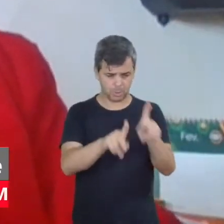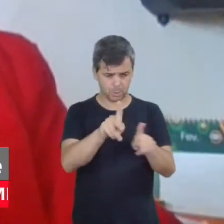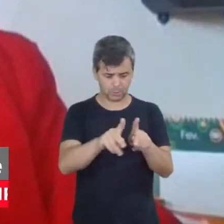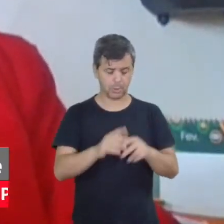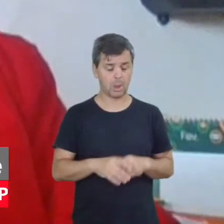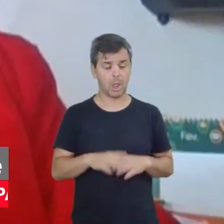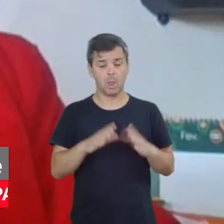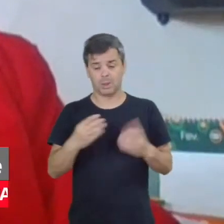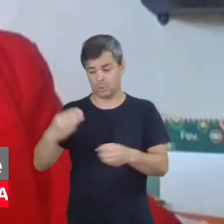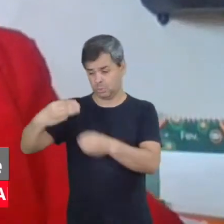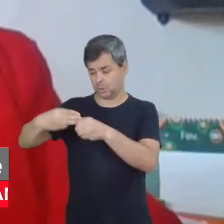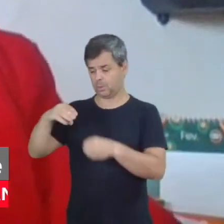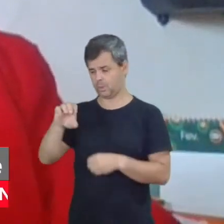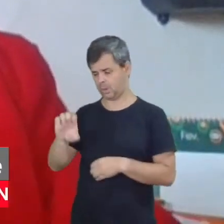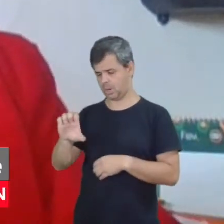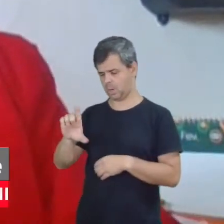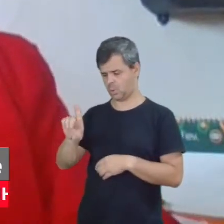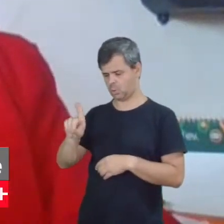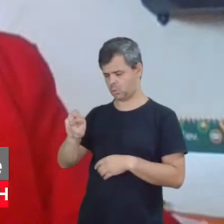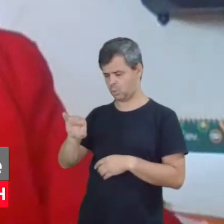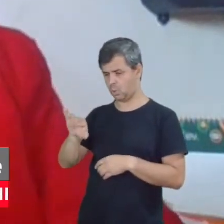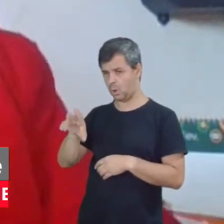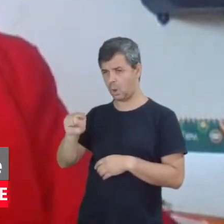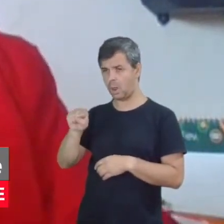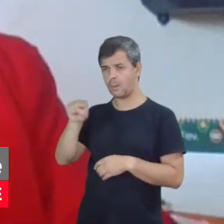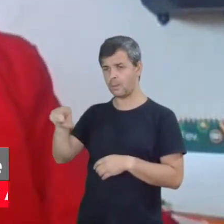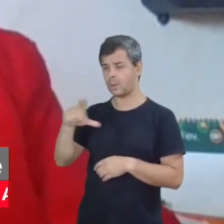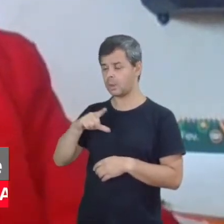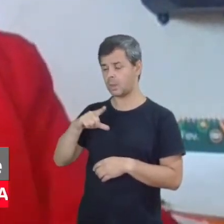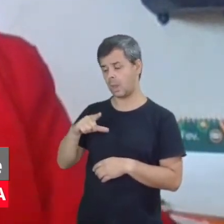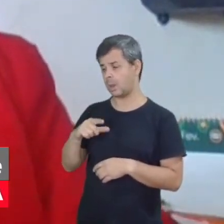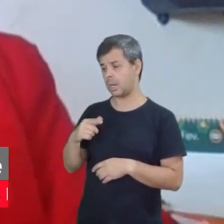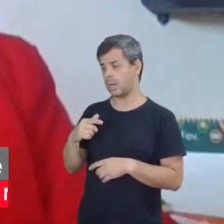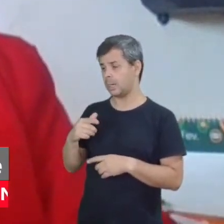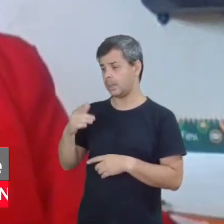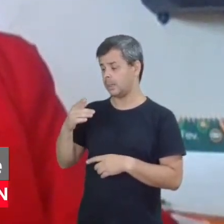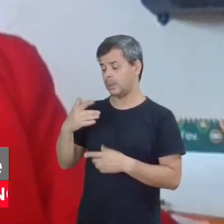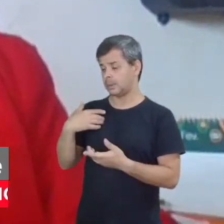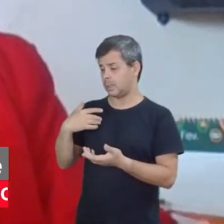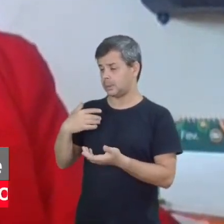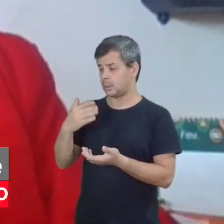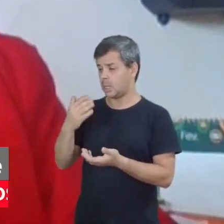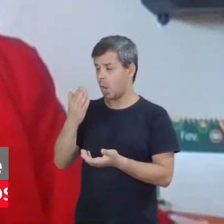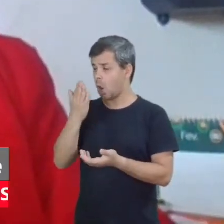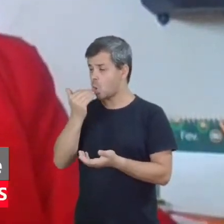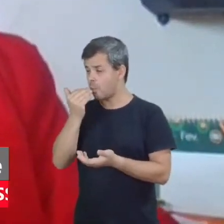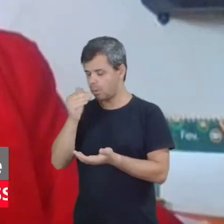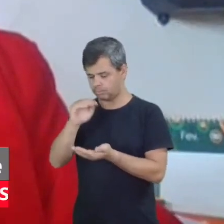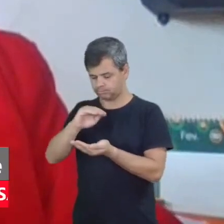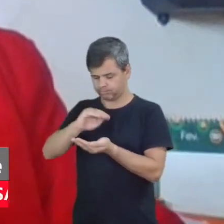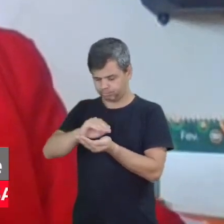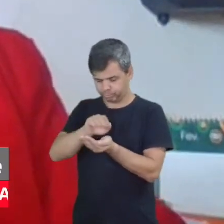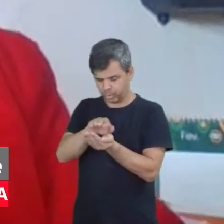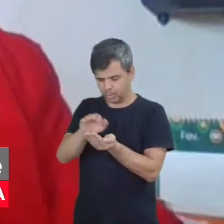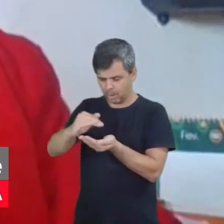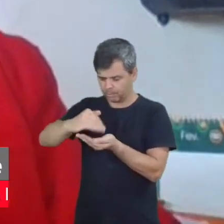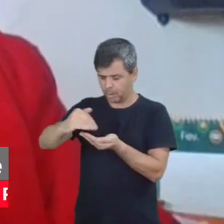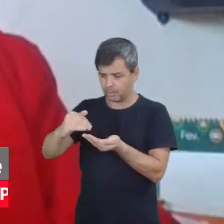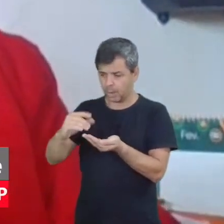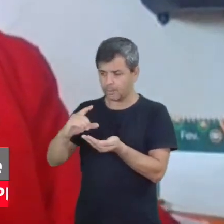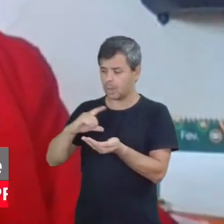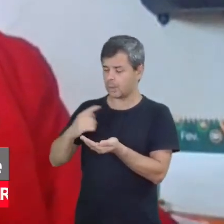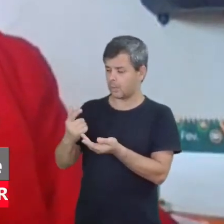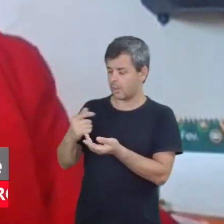Eldorado, se dependesse, lá tem demanda para 5, 6 mil marmitas dia, né? Nós estamos chegando com 2 mil. Então, se